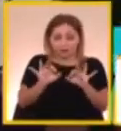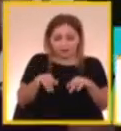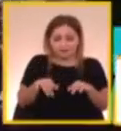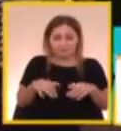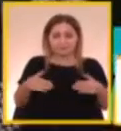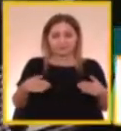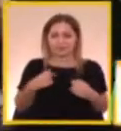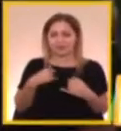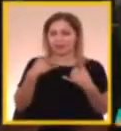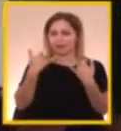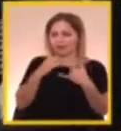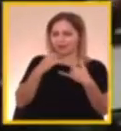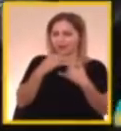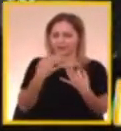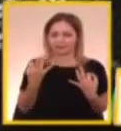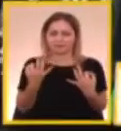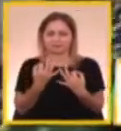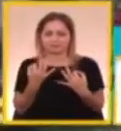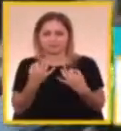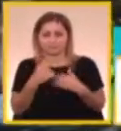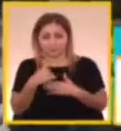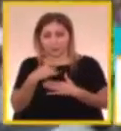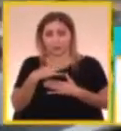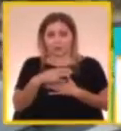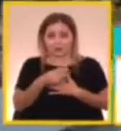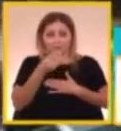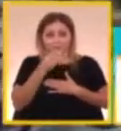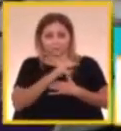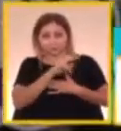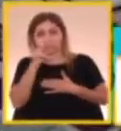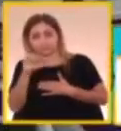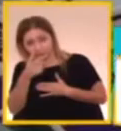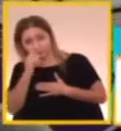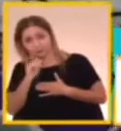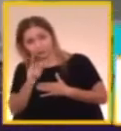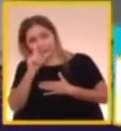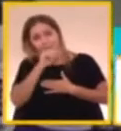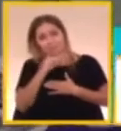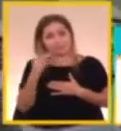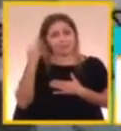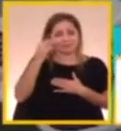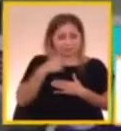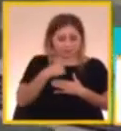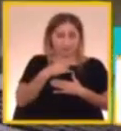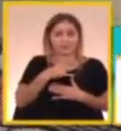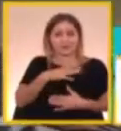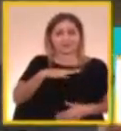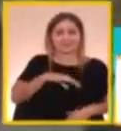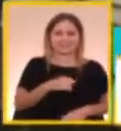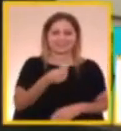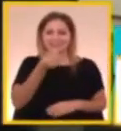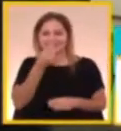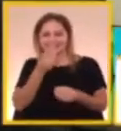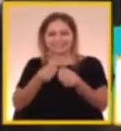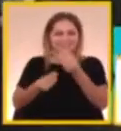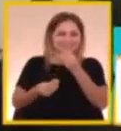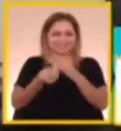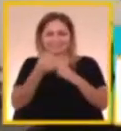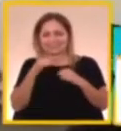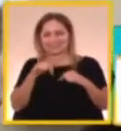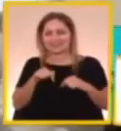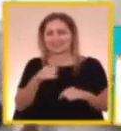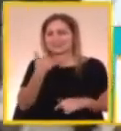alegria verdadeira. E ainda quero ir comer aos Açores e à Madeira. É a comer que eu